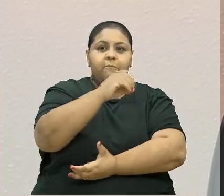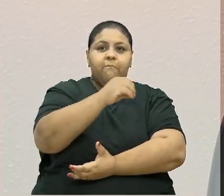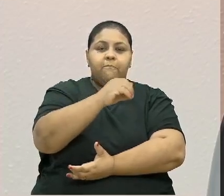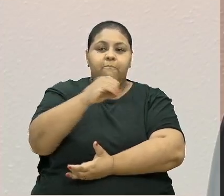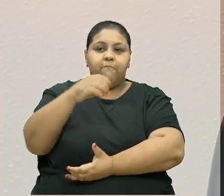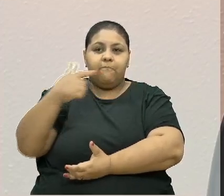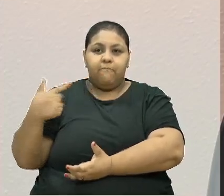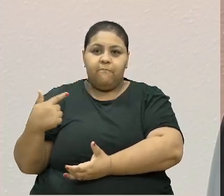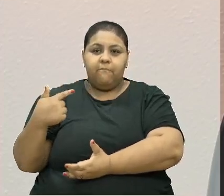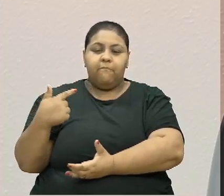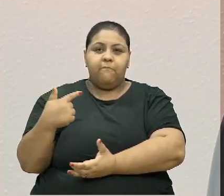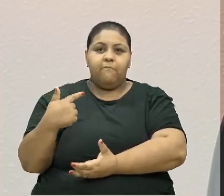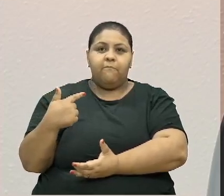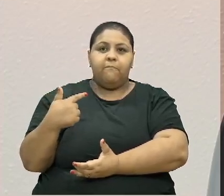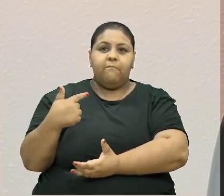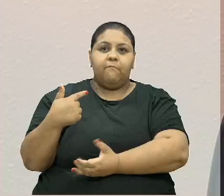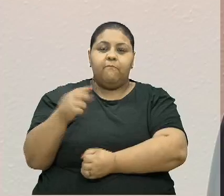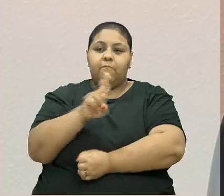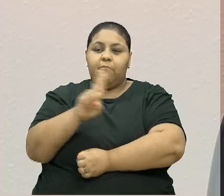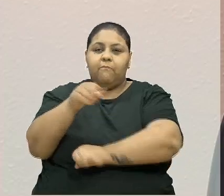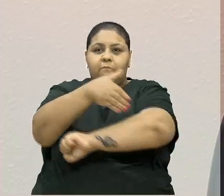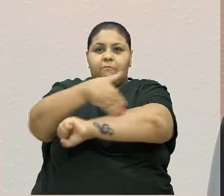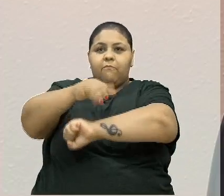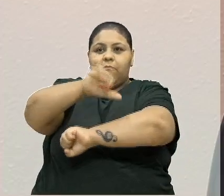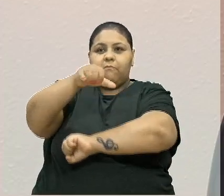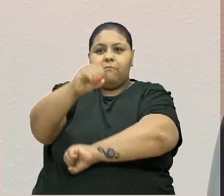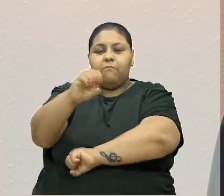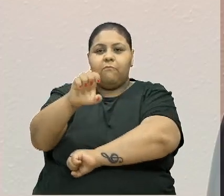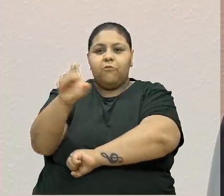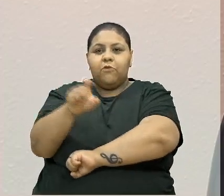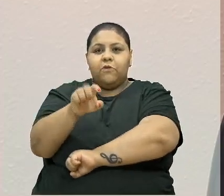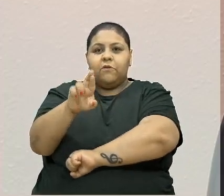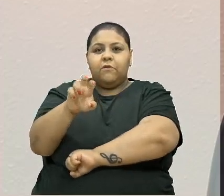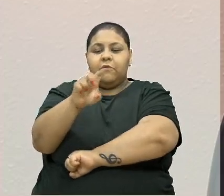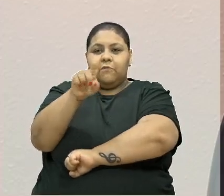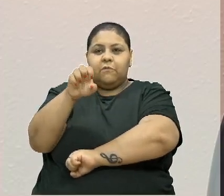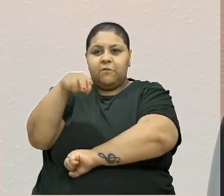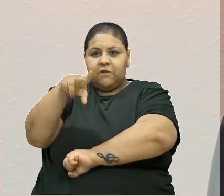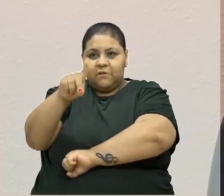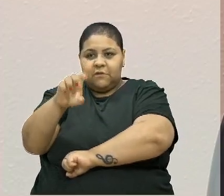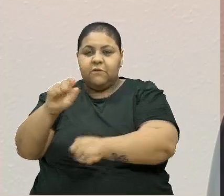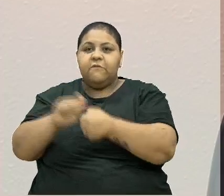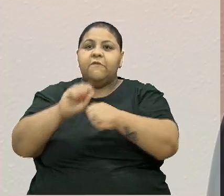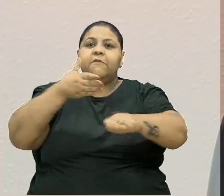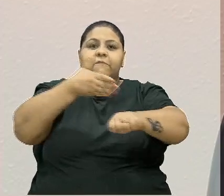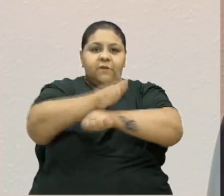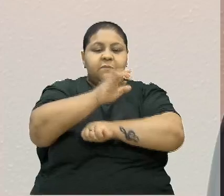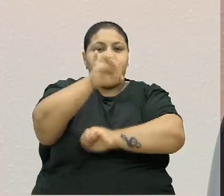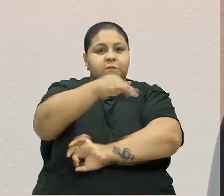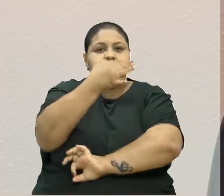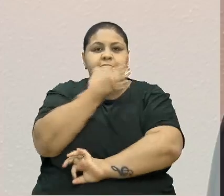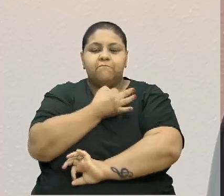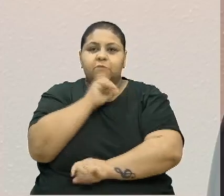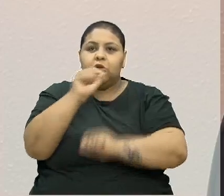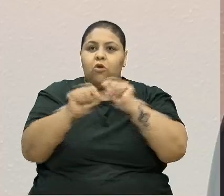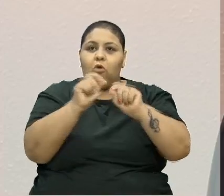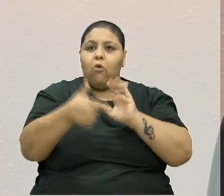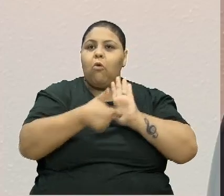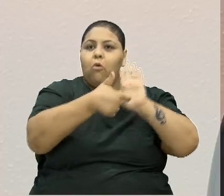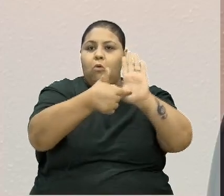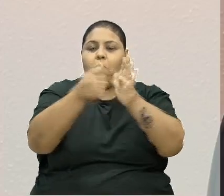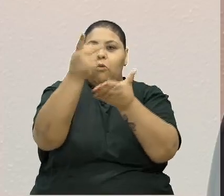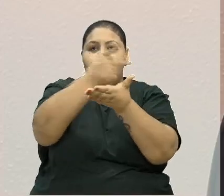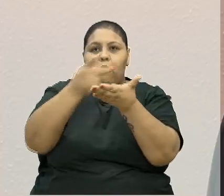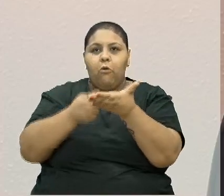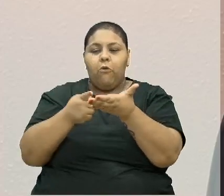01/2007, com o nome de Rua José Antônio Álvares de Rezende, consta na cartografia do município, conforme mapas das